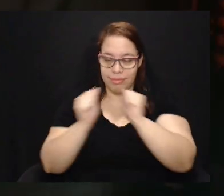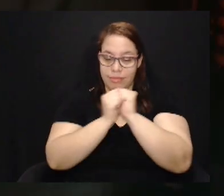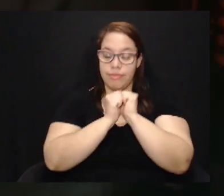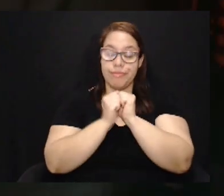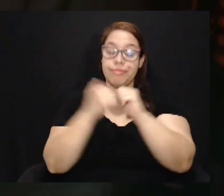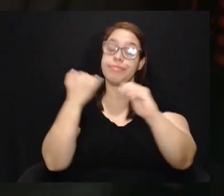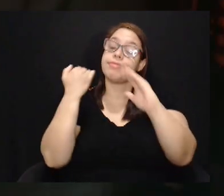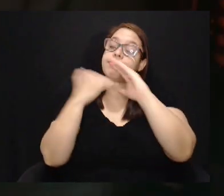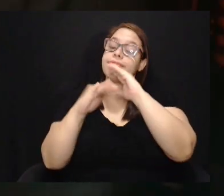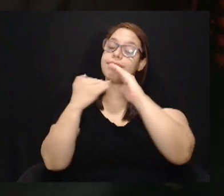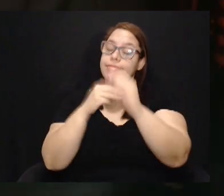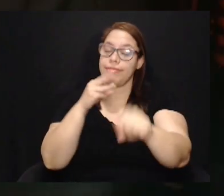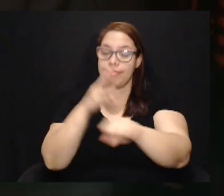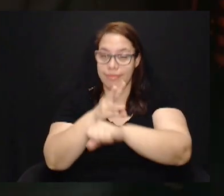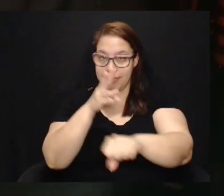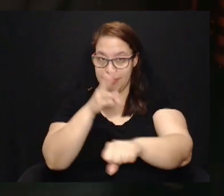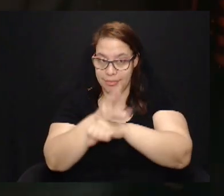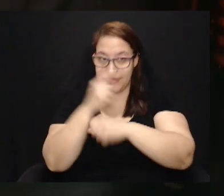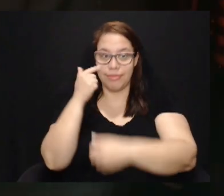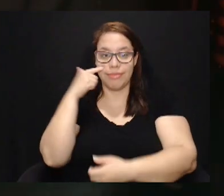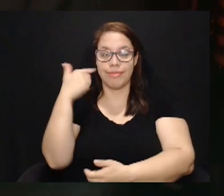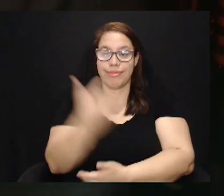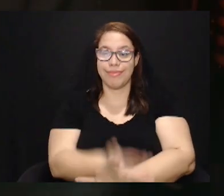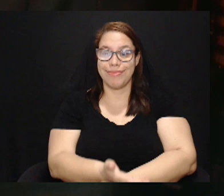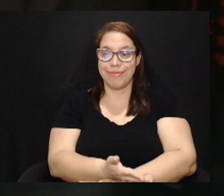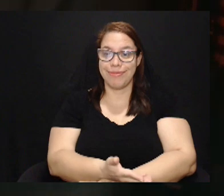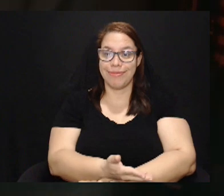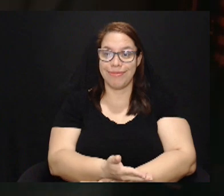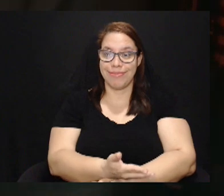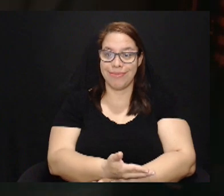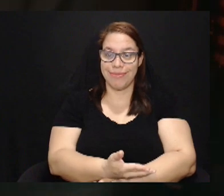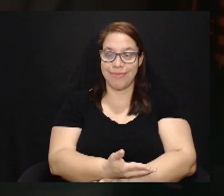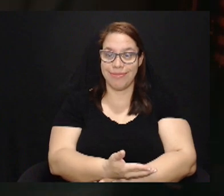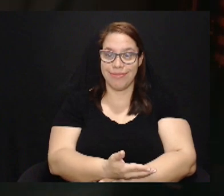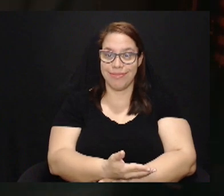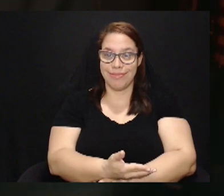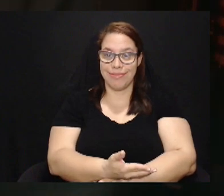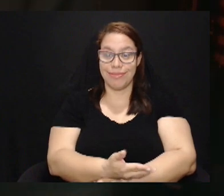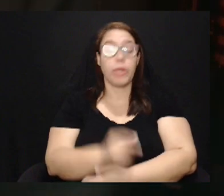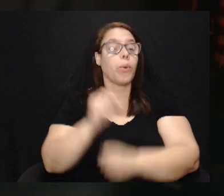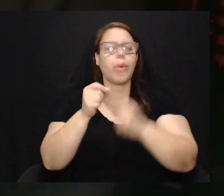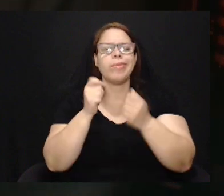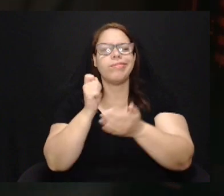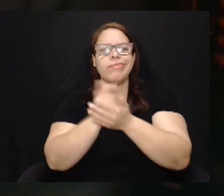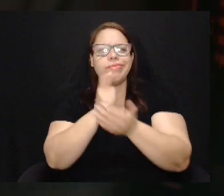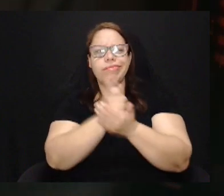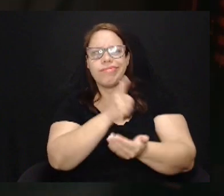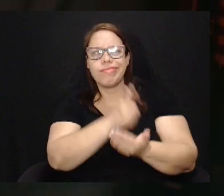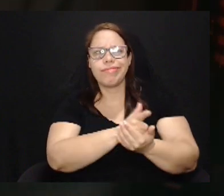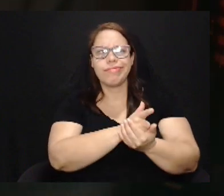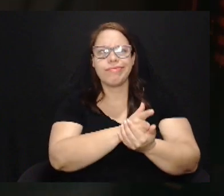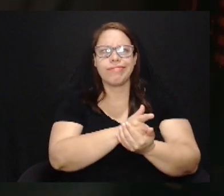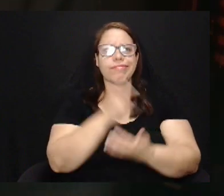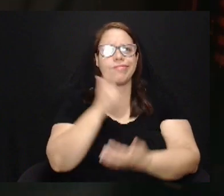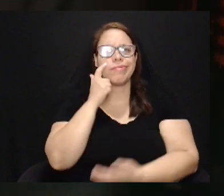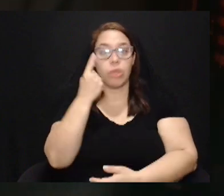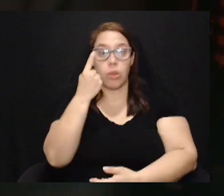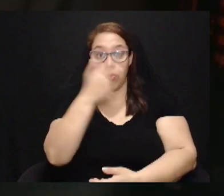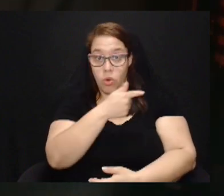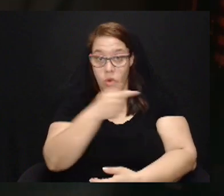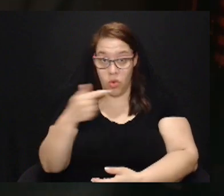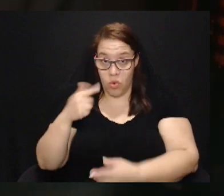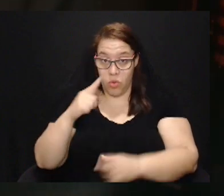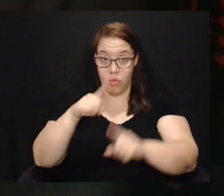mensagem pra gente, o WhatsApp tá na tela, conta aí como é que você faz as suas compras, né? Uma vez na semana, de 15 em